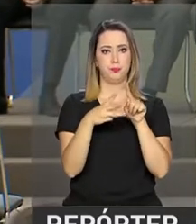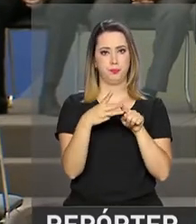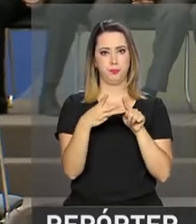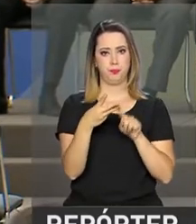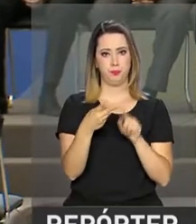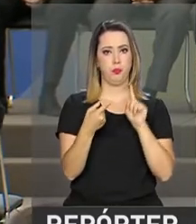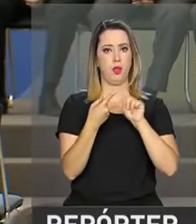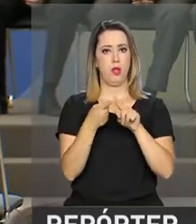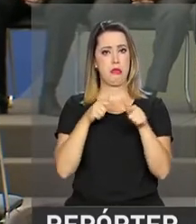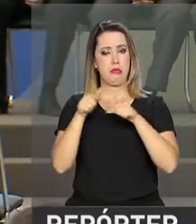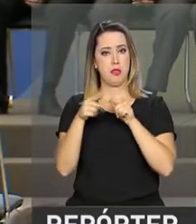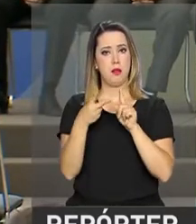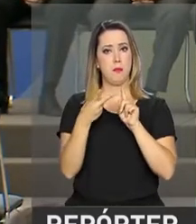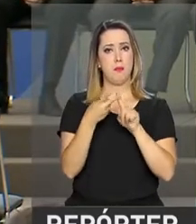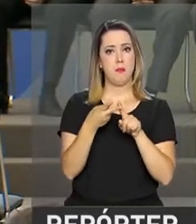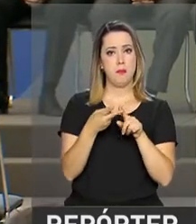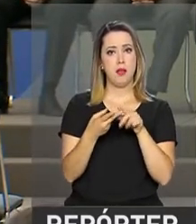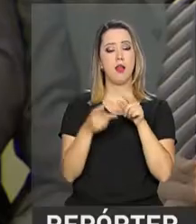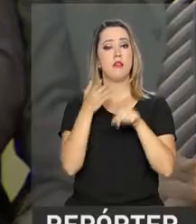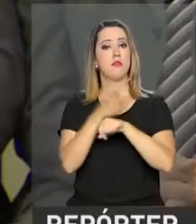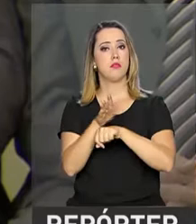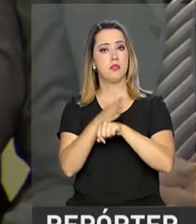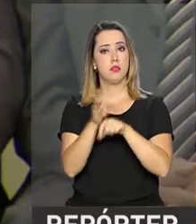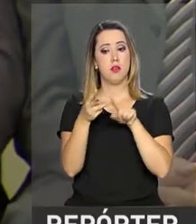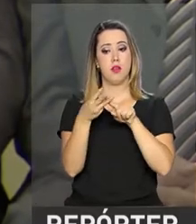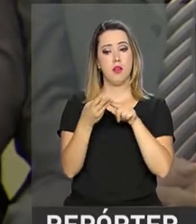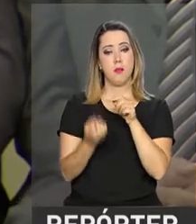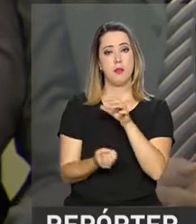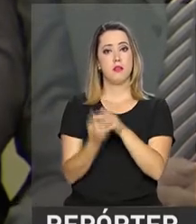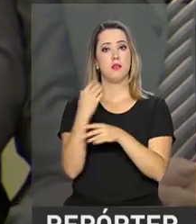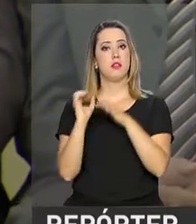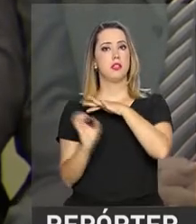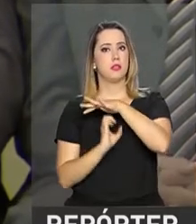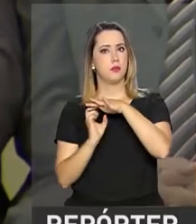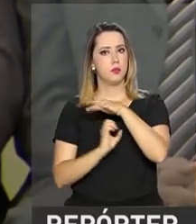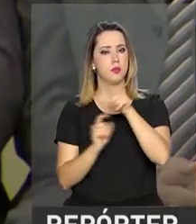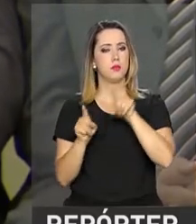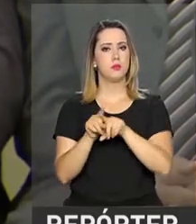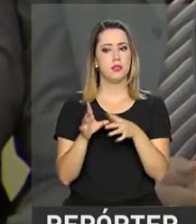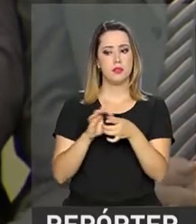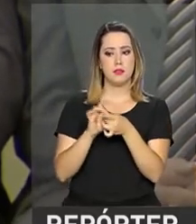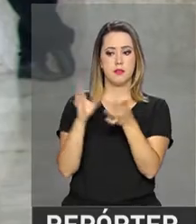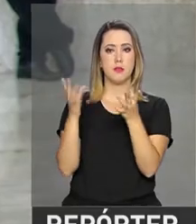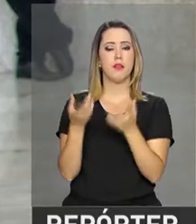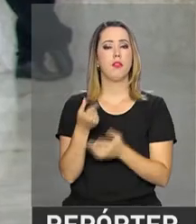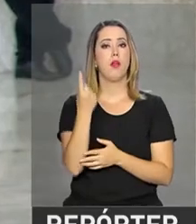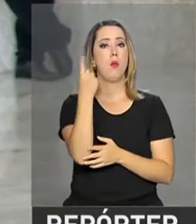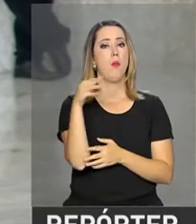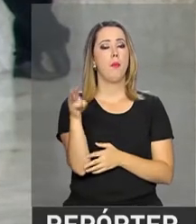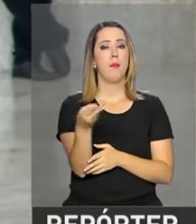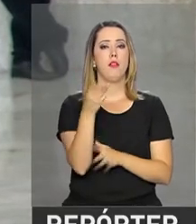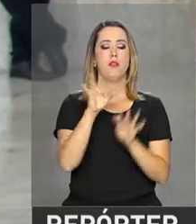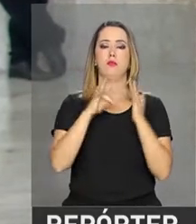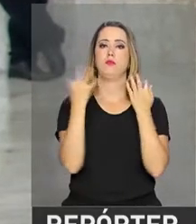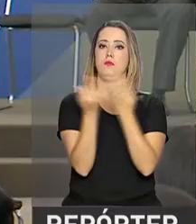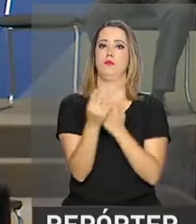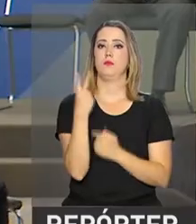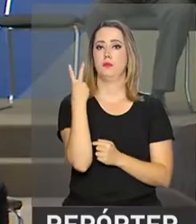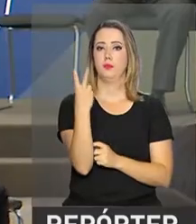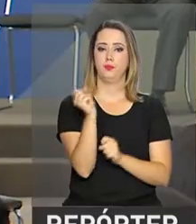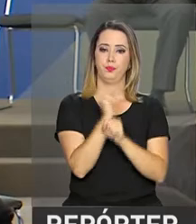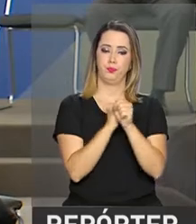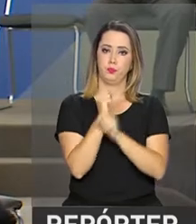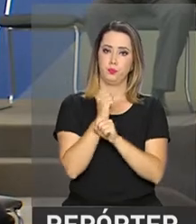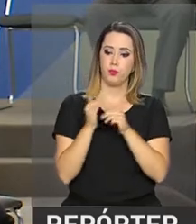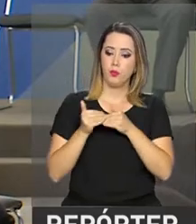emprego, capacitação e empreendedorismo. O objetivo é emancipar até 1 milhão de famílias nos próximos 2 anos.